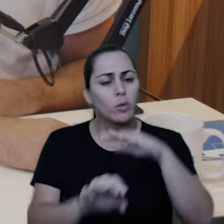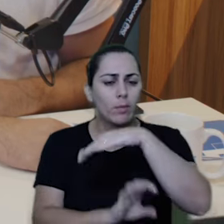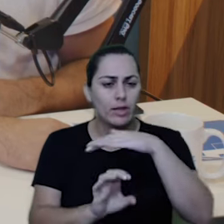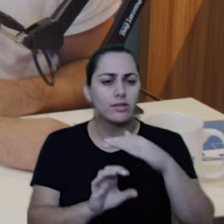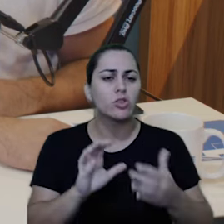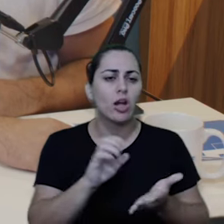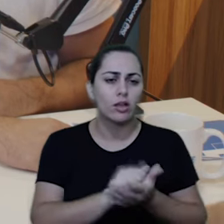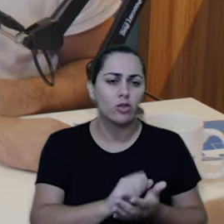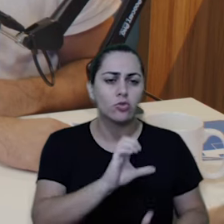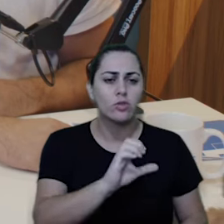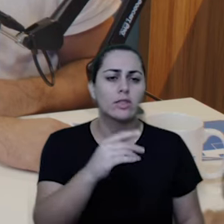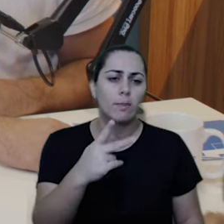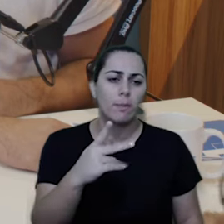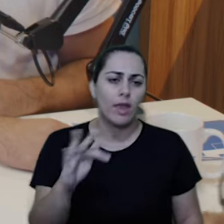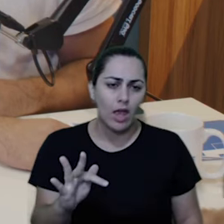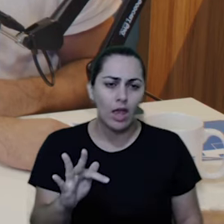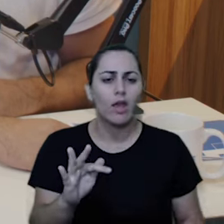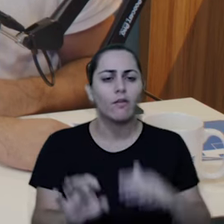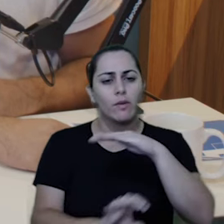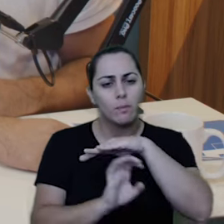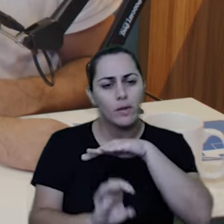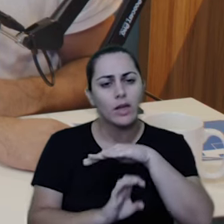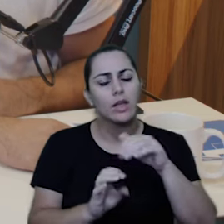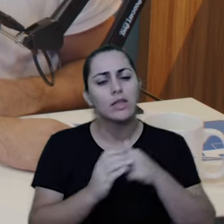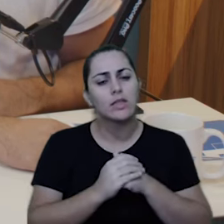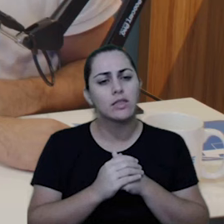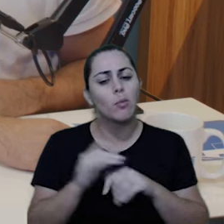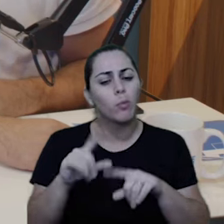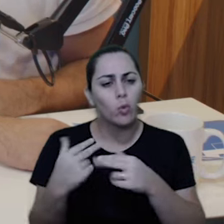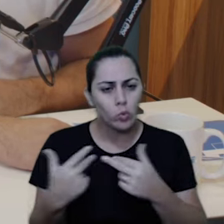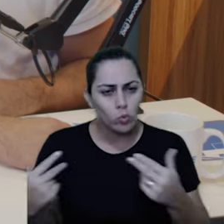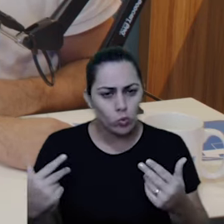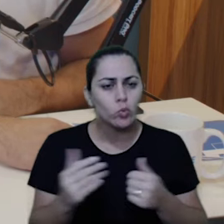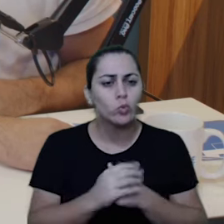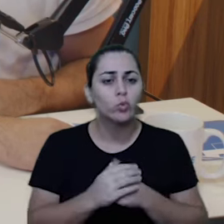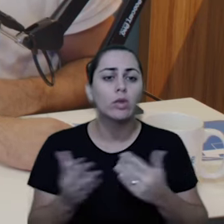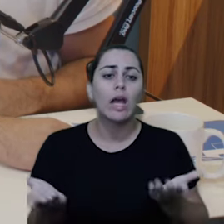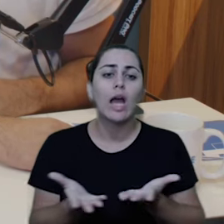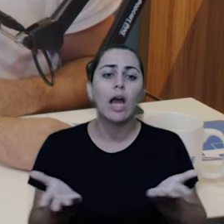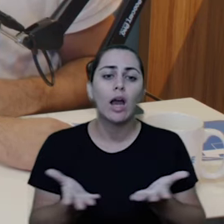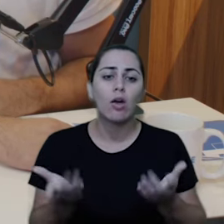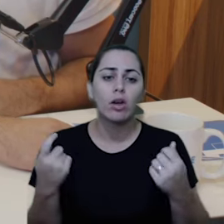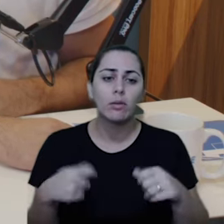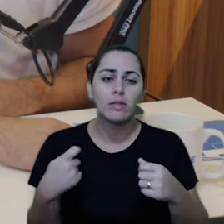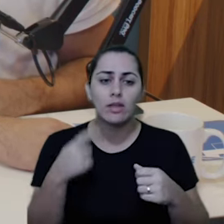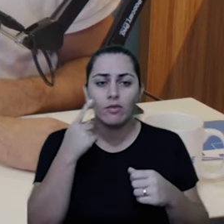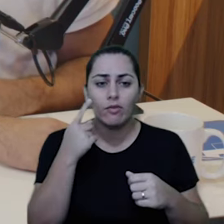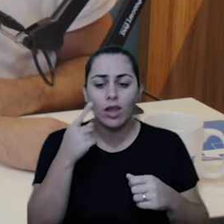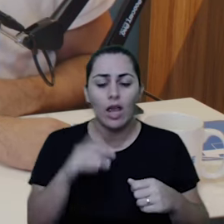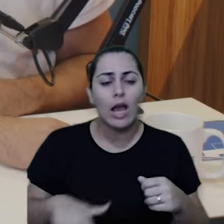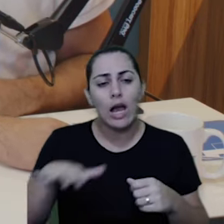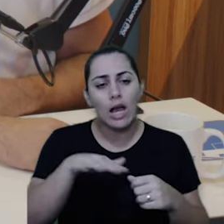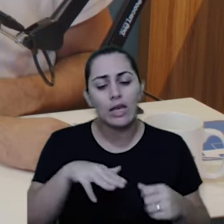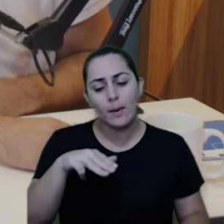cadastrou CPF cadastrou a empresa cadastrou ali a Matriz do produto agora é o momento de fazer a natureza da